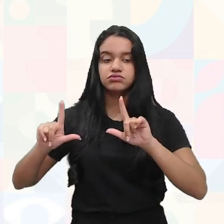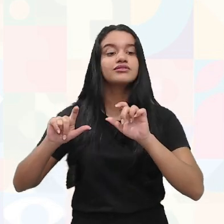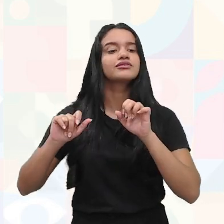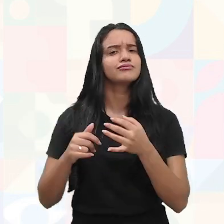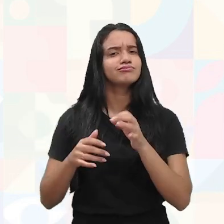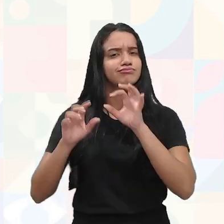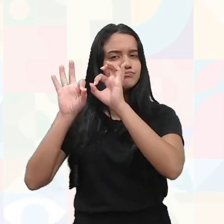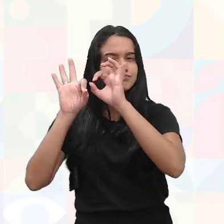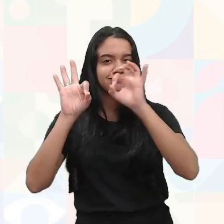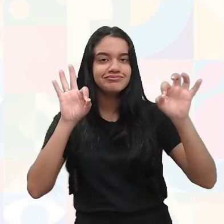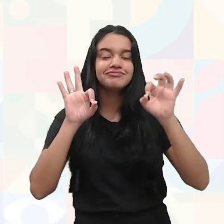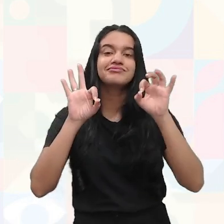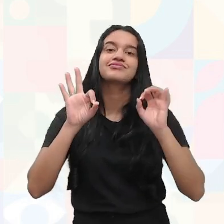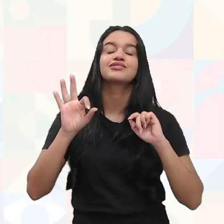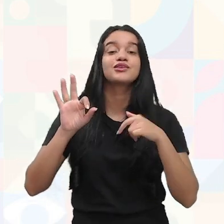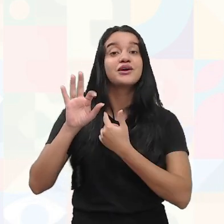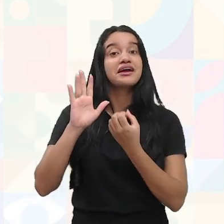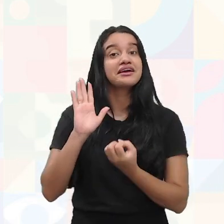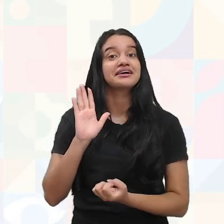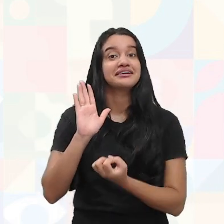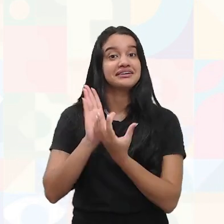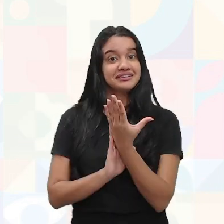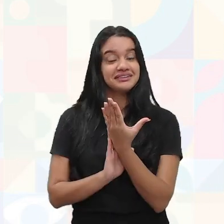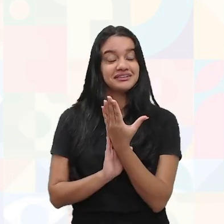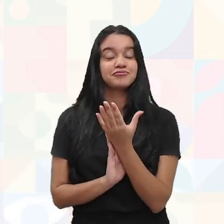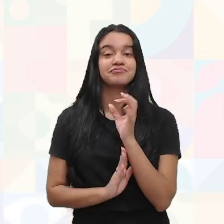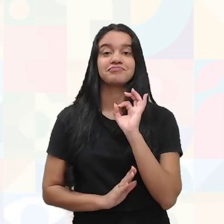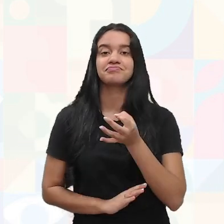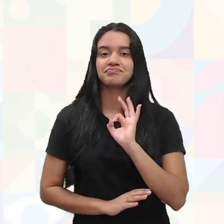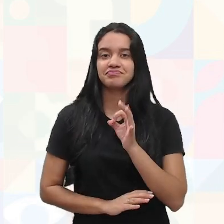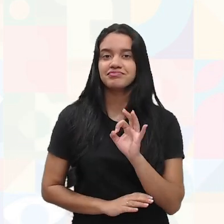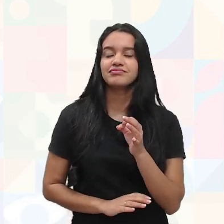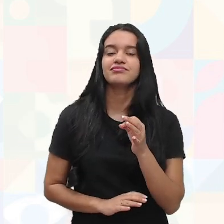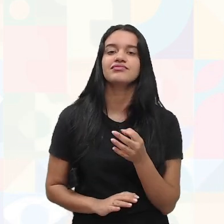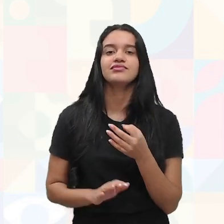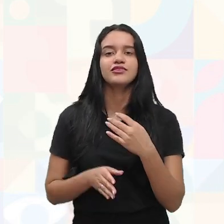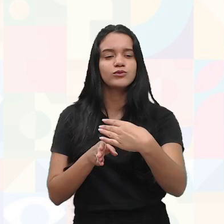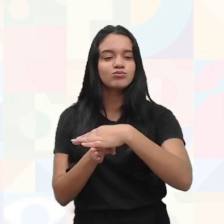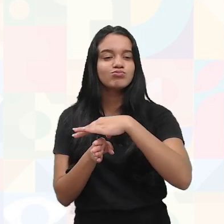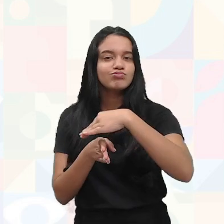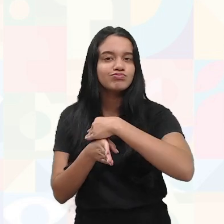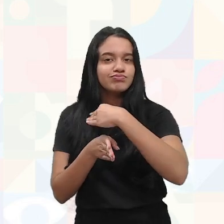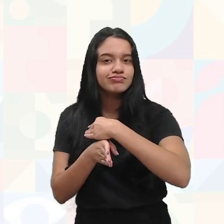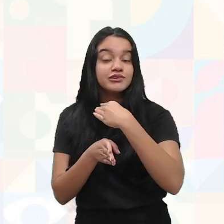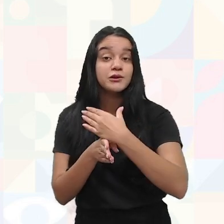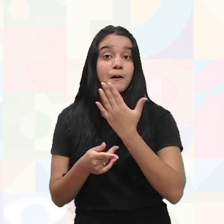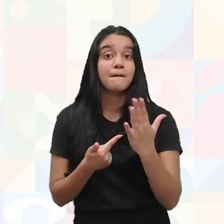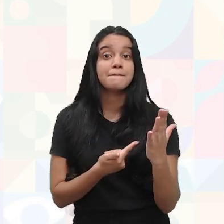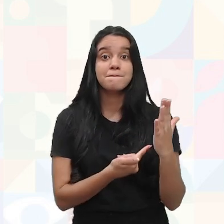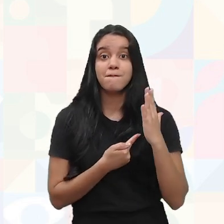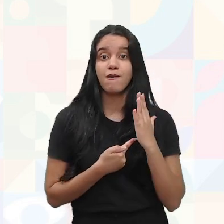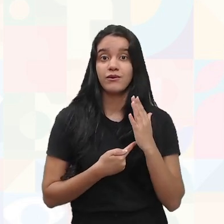Story para que a gente possa criar a nossa arte a partir daquelas sugestões que ele vem mostrando para a gente.